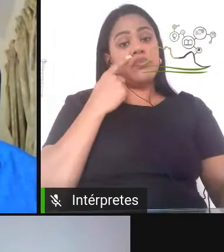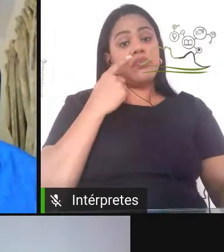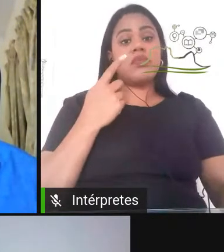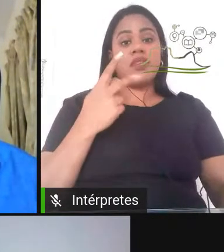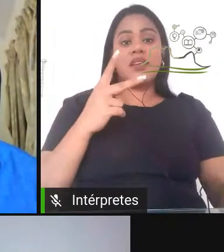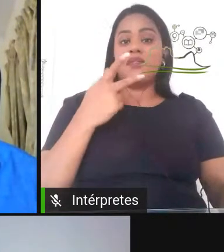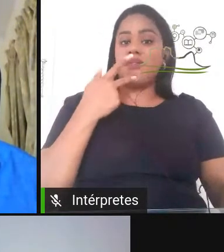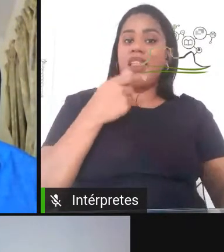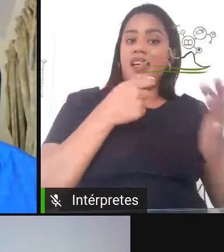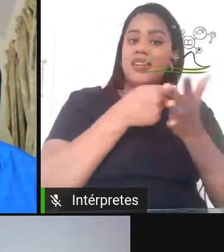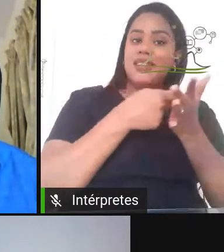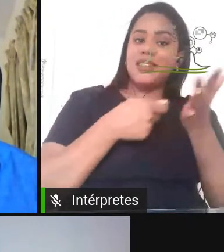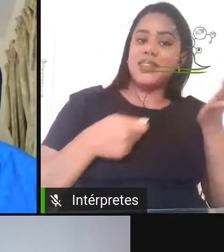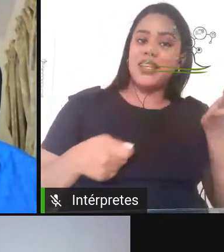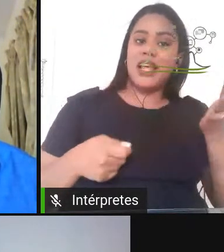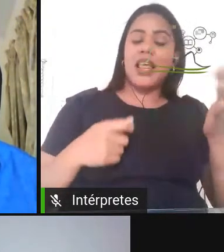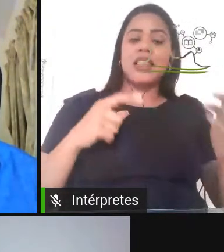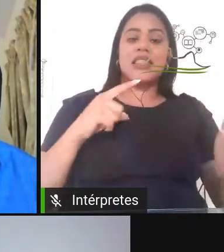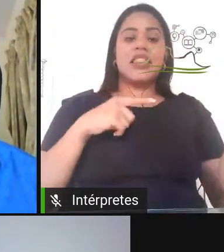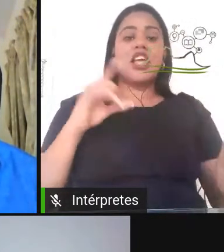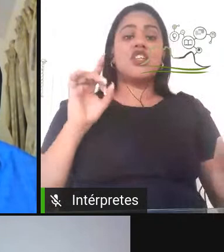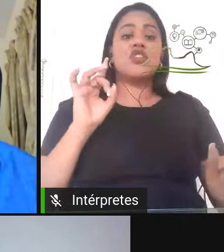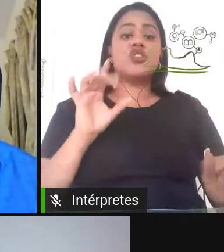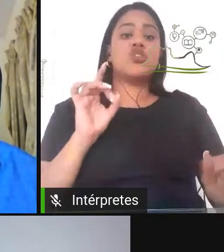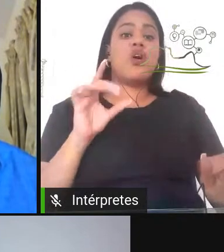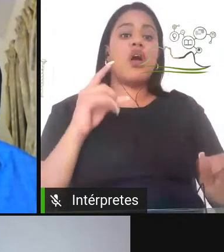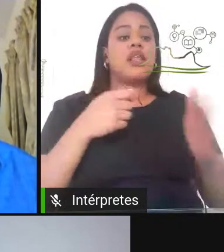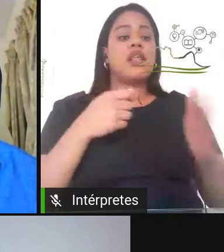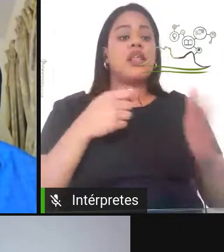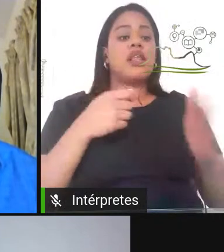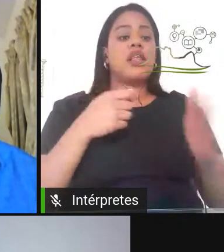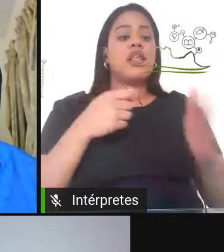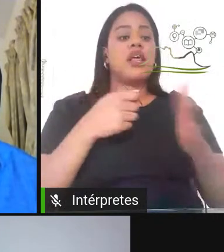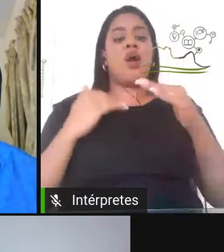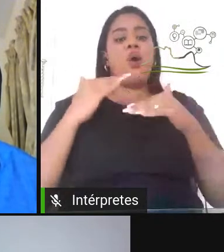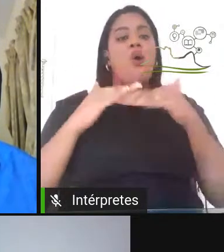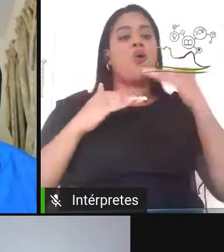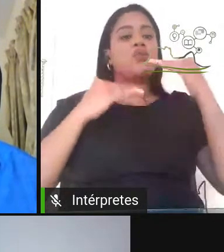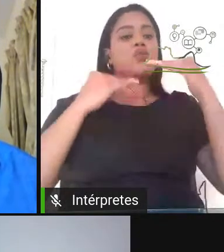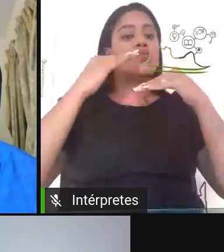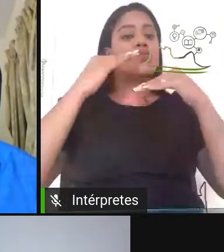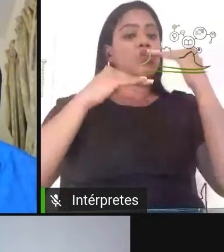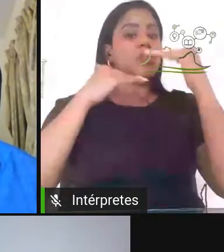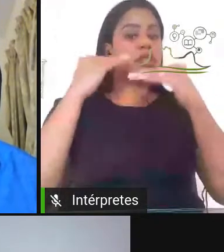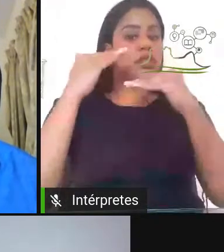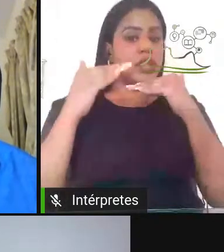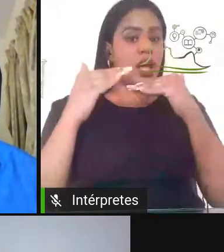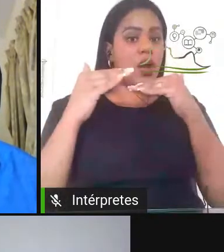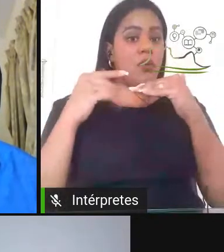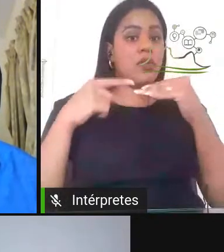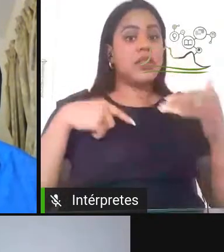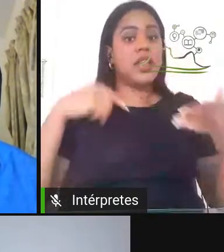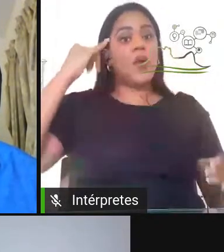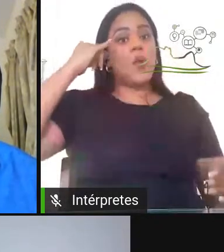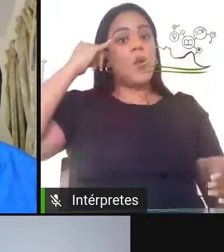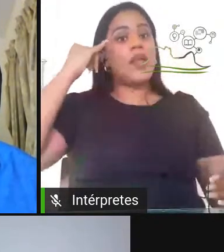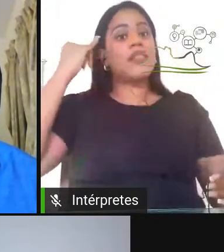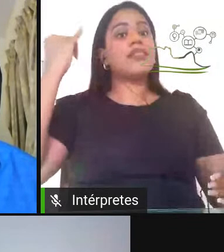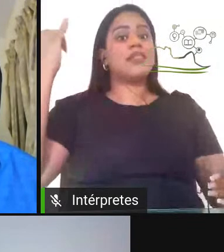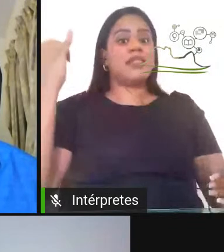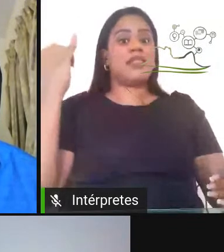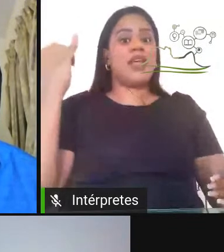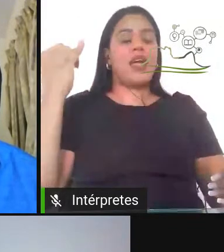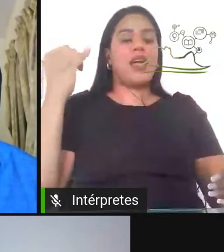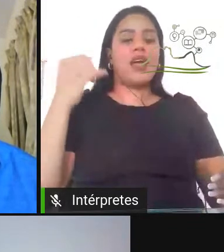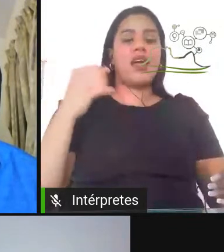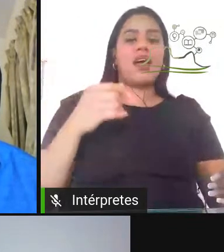a sua escrita ocorre no processo de construção de uma ideia de Moçambique, de uma ideia ou de uma imagem de Moçambique,